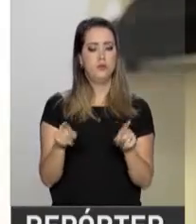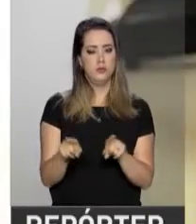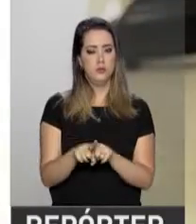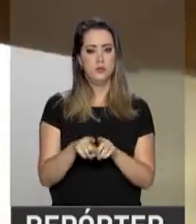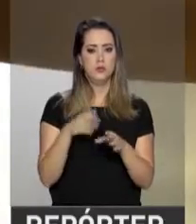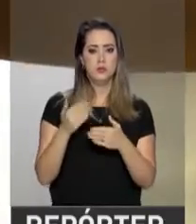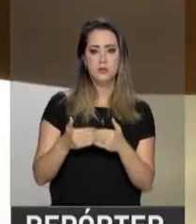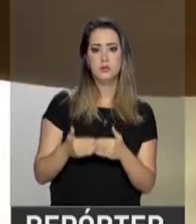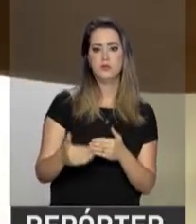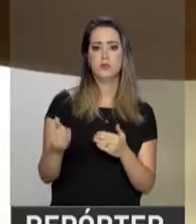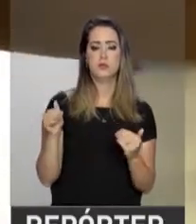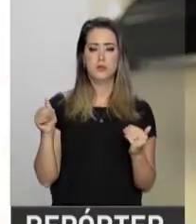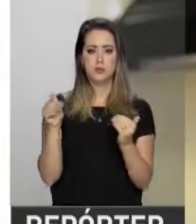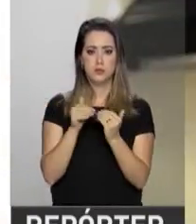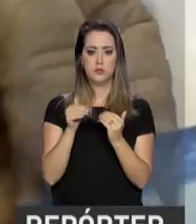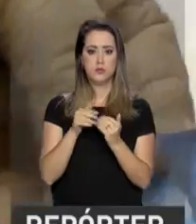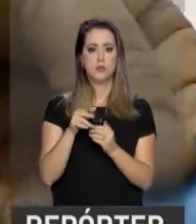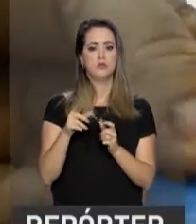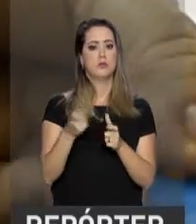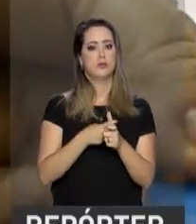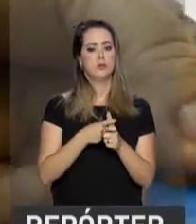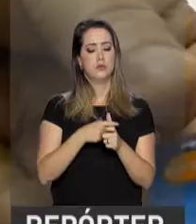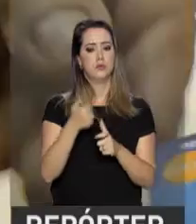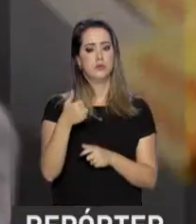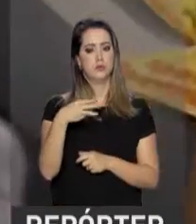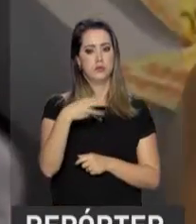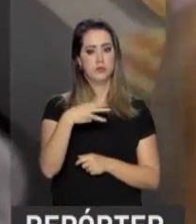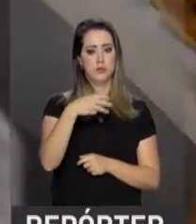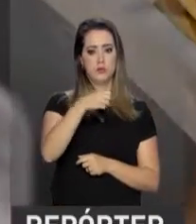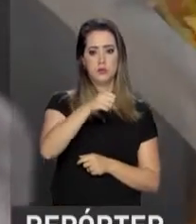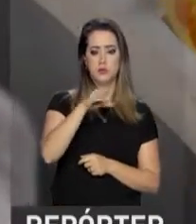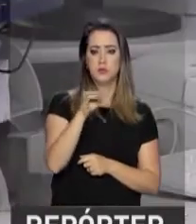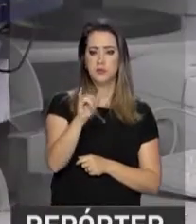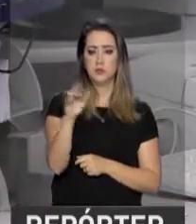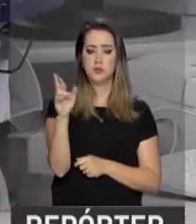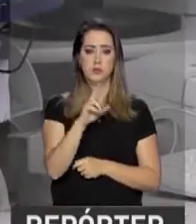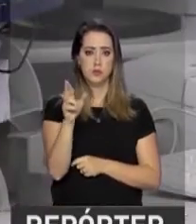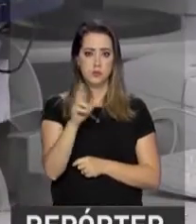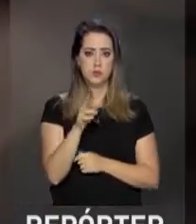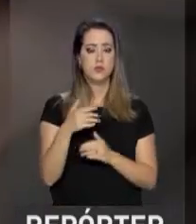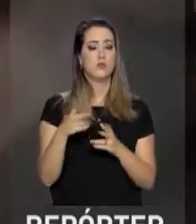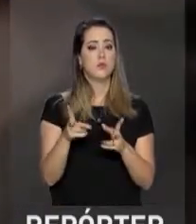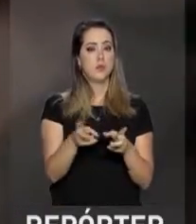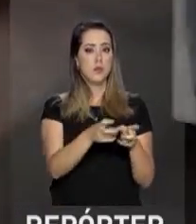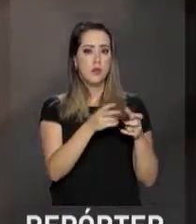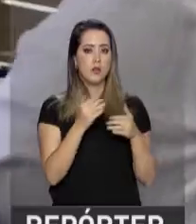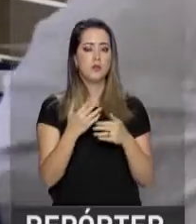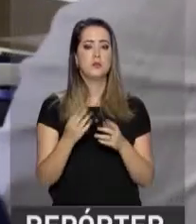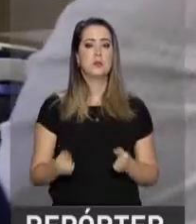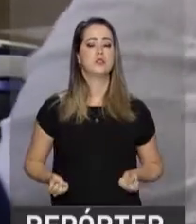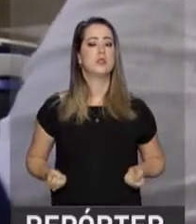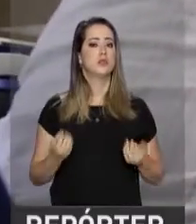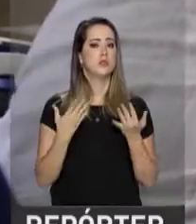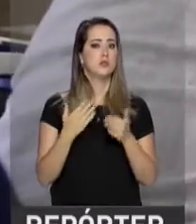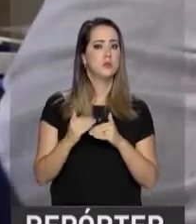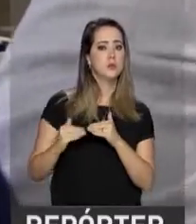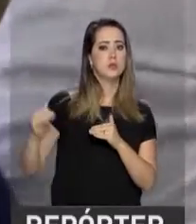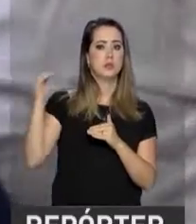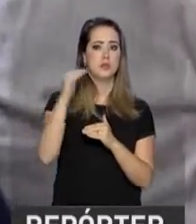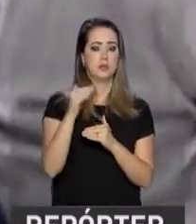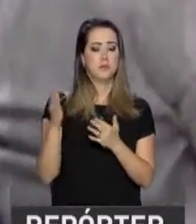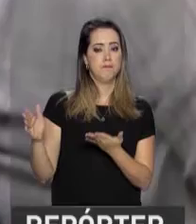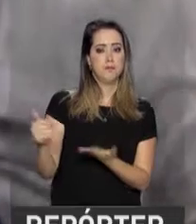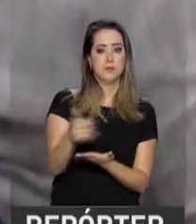2009 um déficit de 139 bilhões de reais ou seja prevê que as despesas superam as receitas